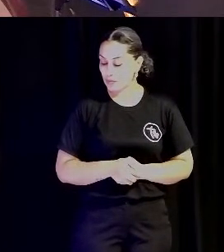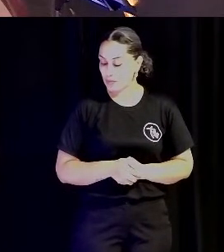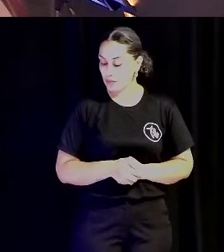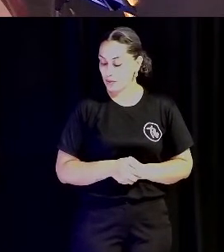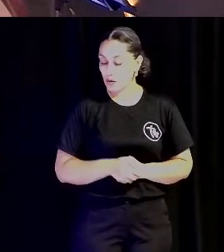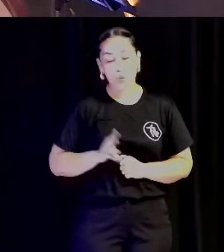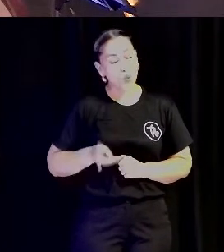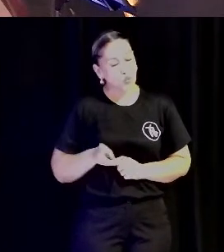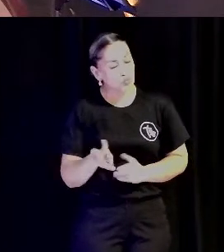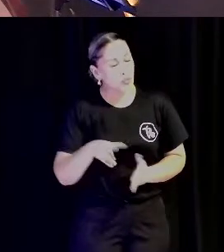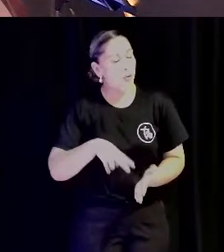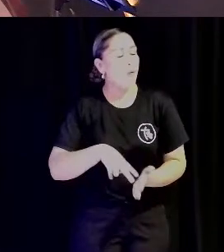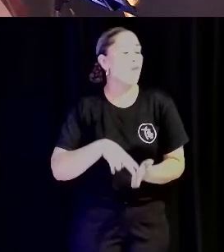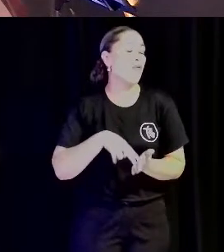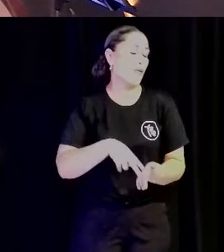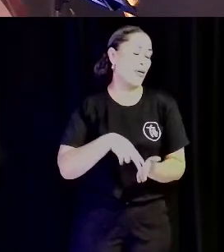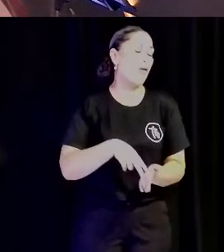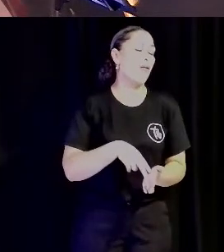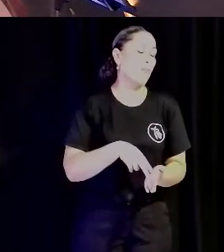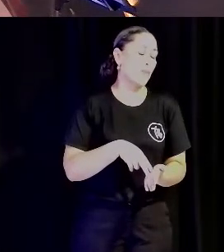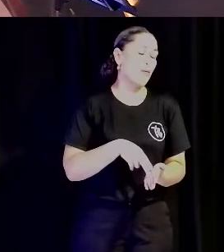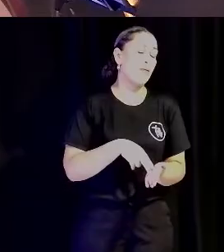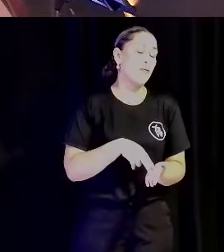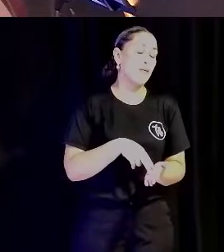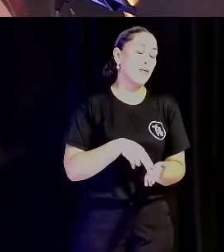se manteve firme, ele